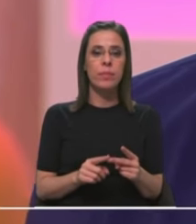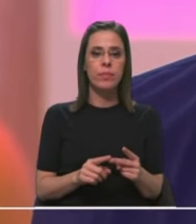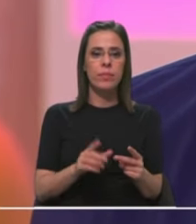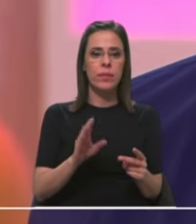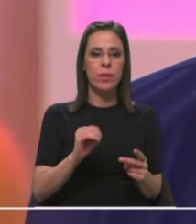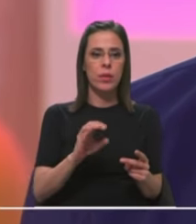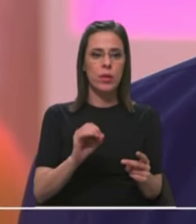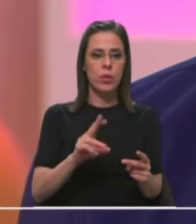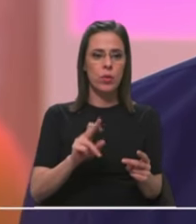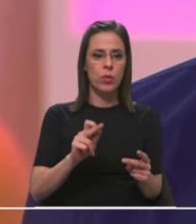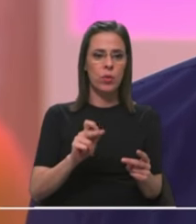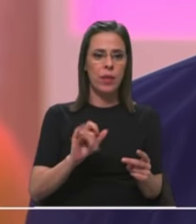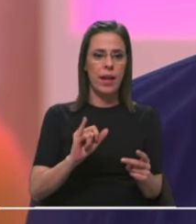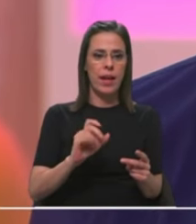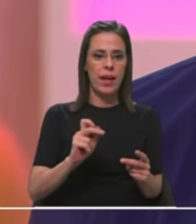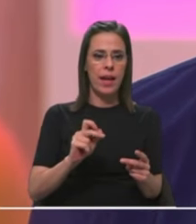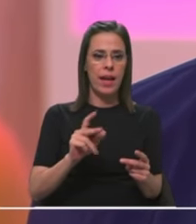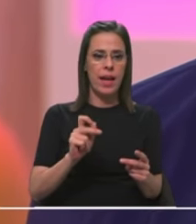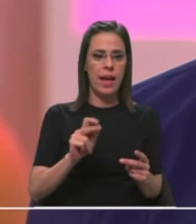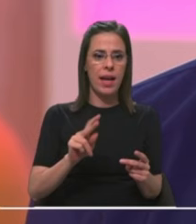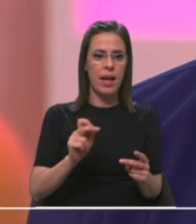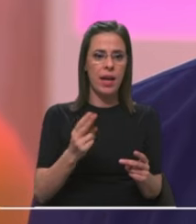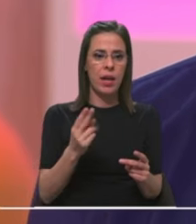com a Soraya Araújo,